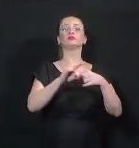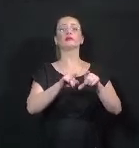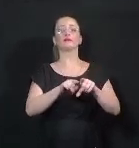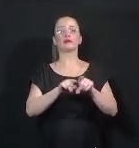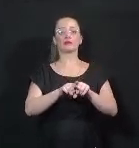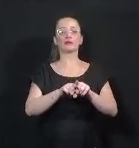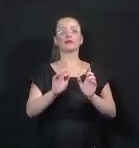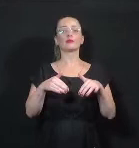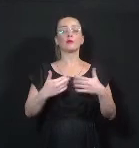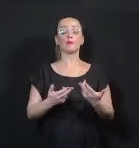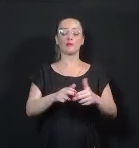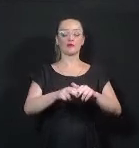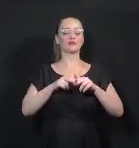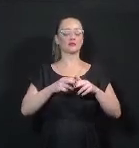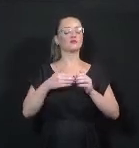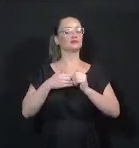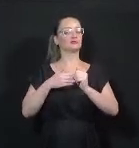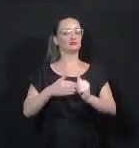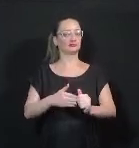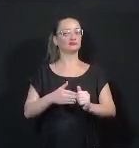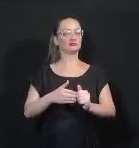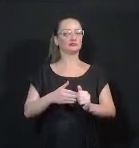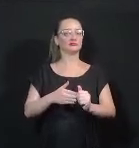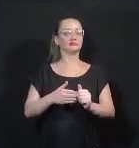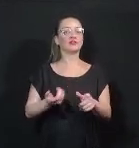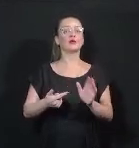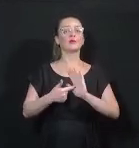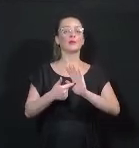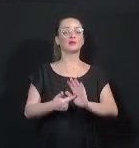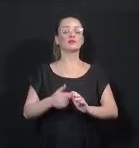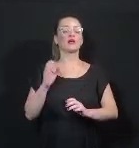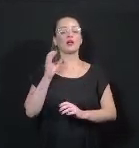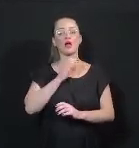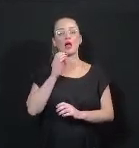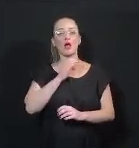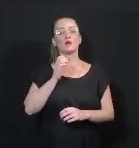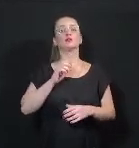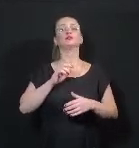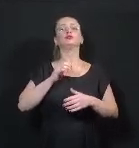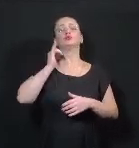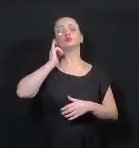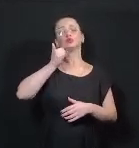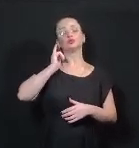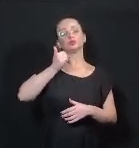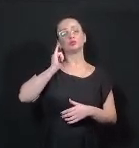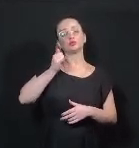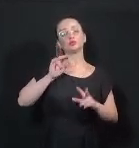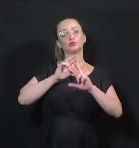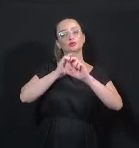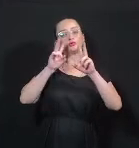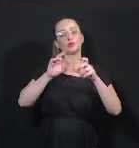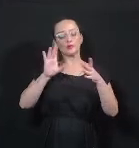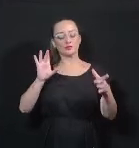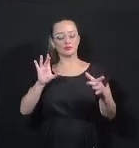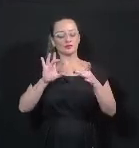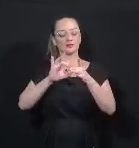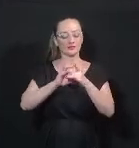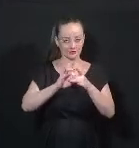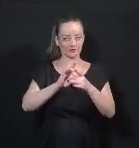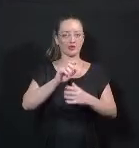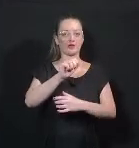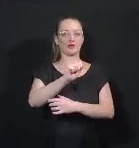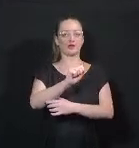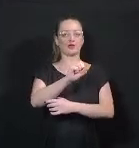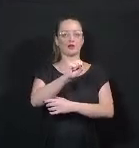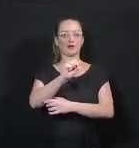eu vou conduzi-los a um breve relato sobre o associativismo das mulheres